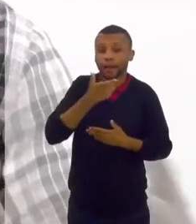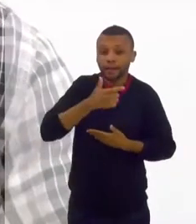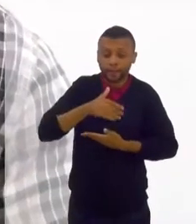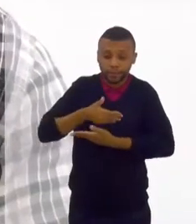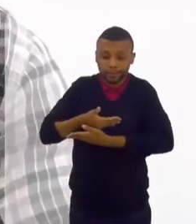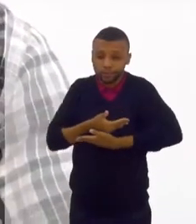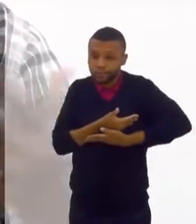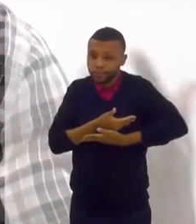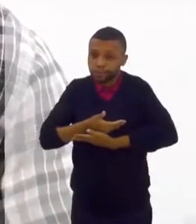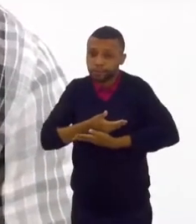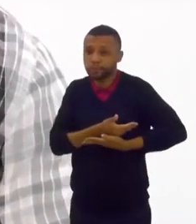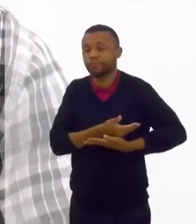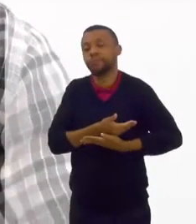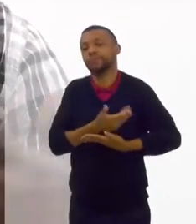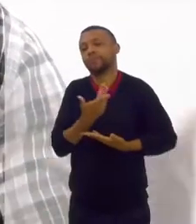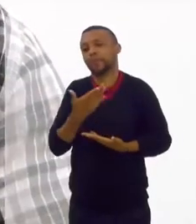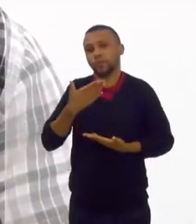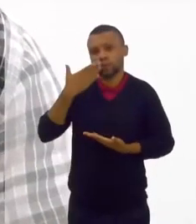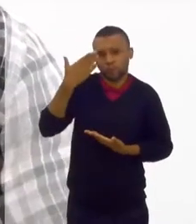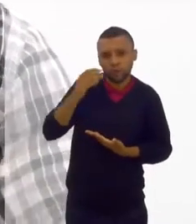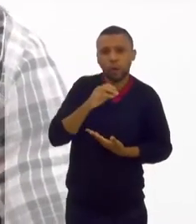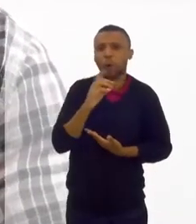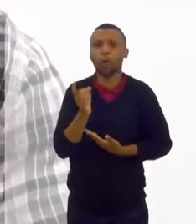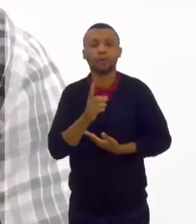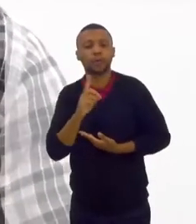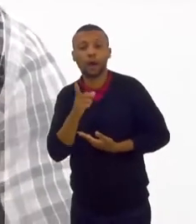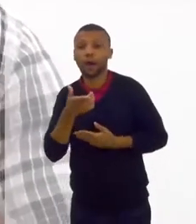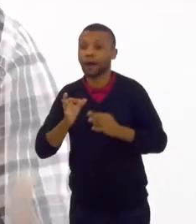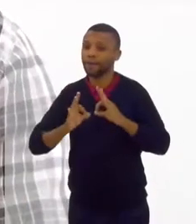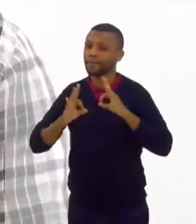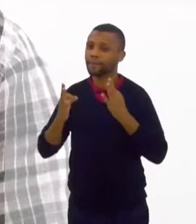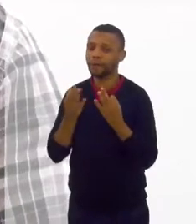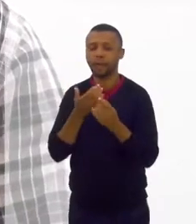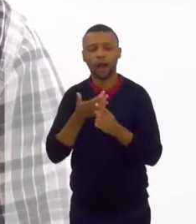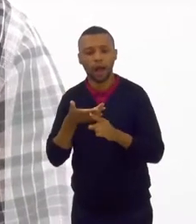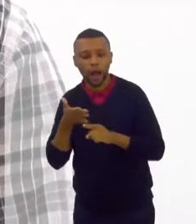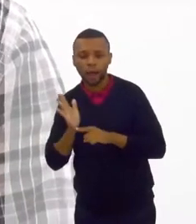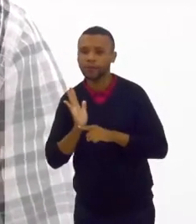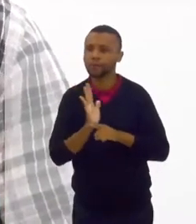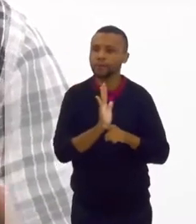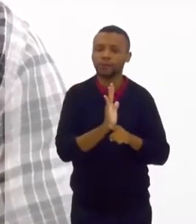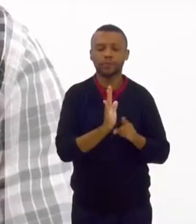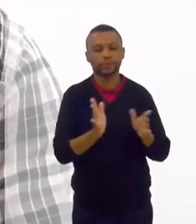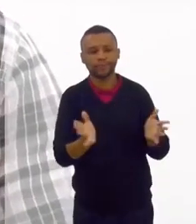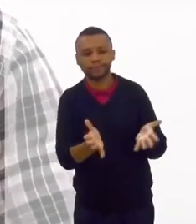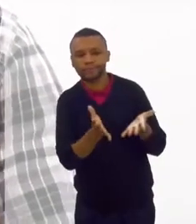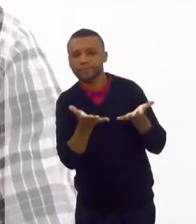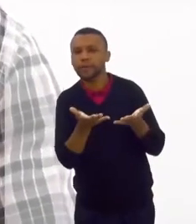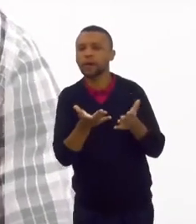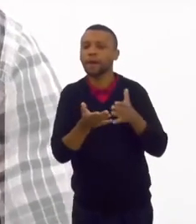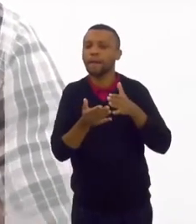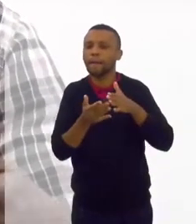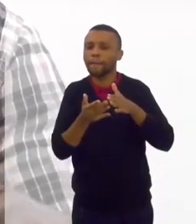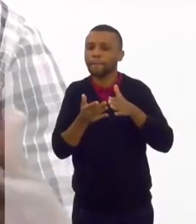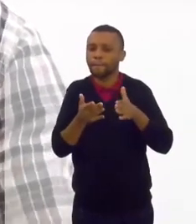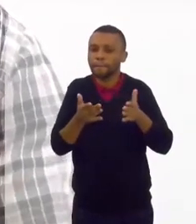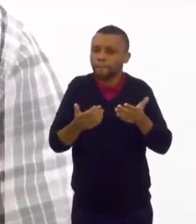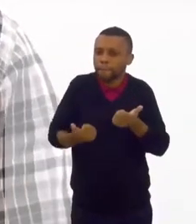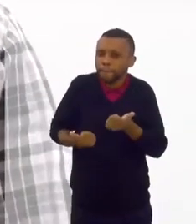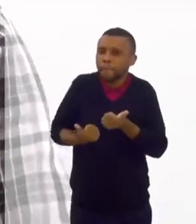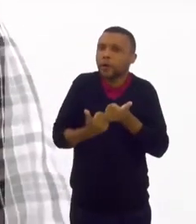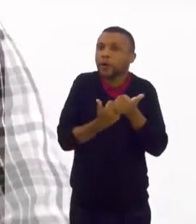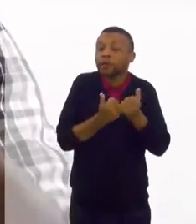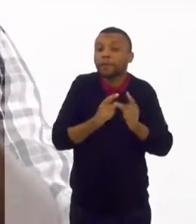tem a família que acolhe, sempre ajudando, dando comida e ajudando a caminhar, engatinhar, caminhar,